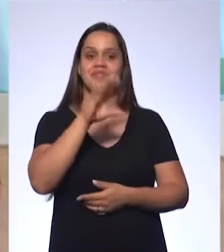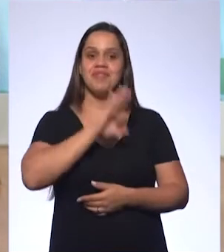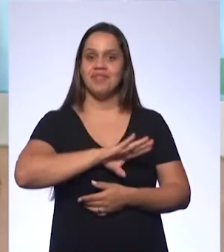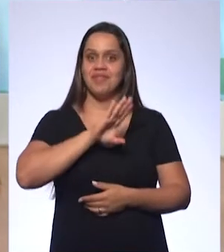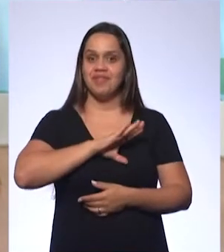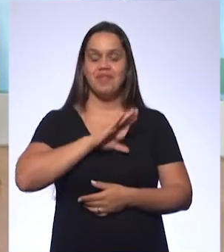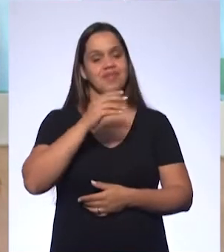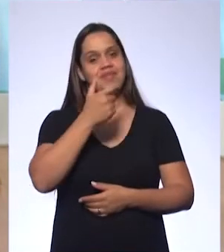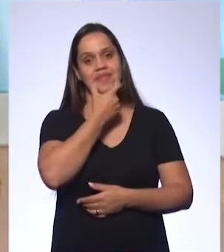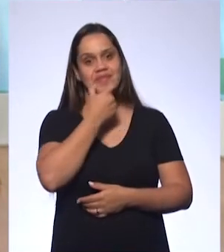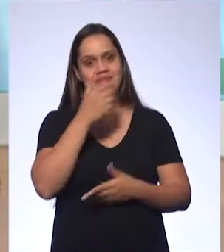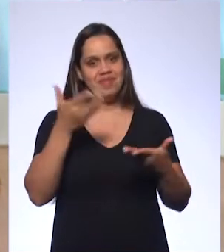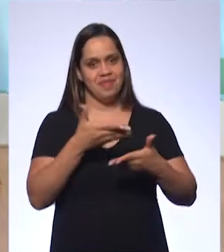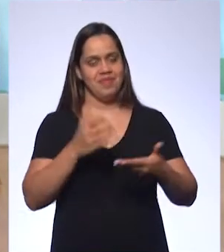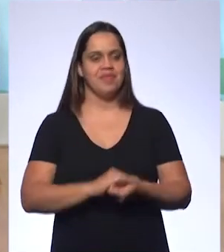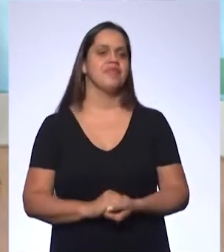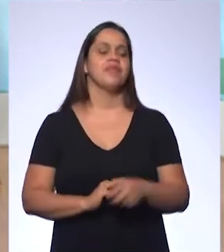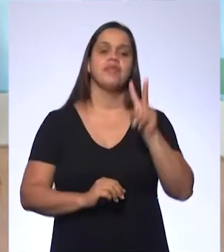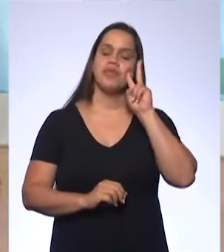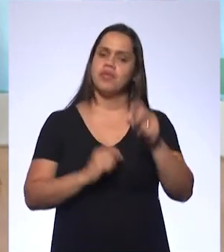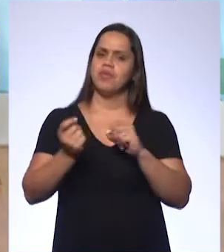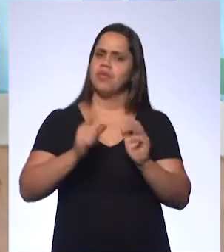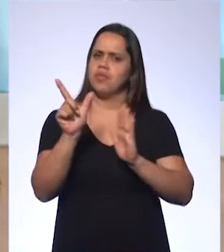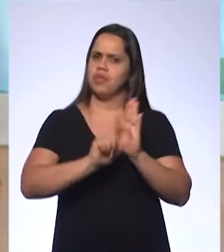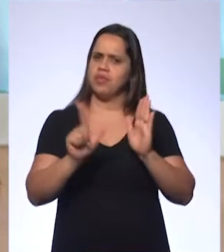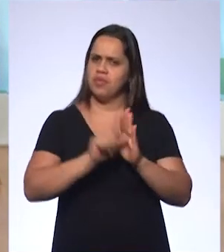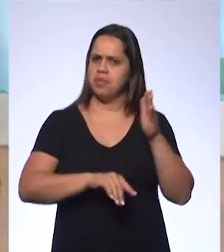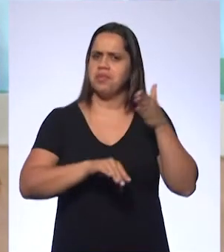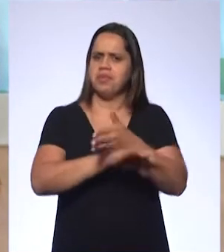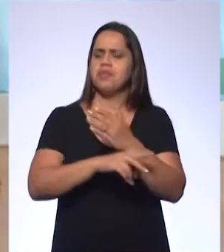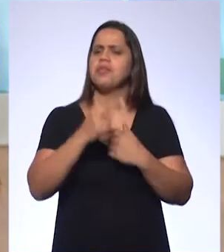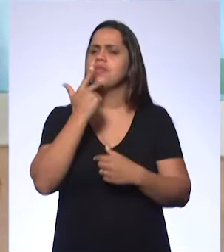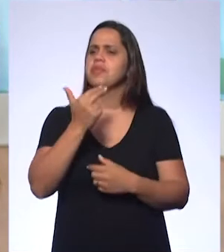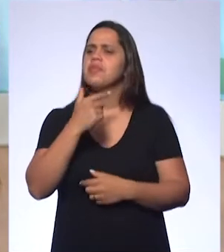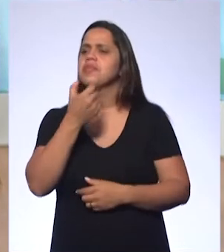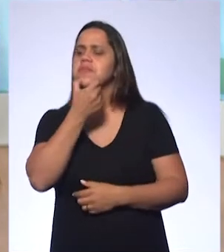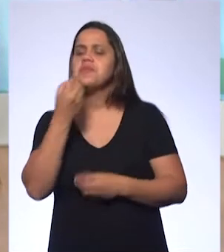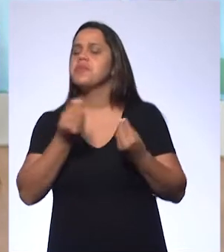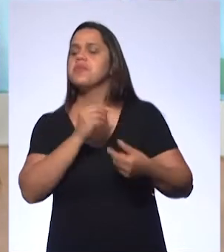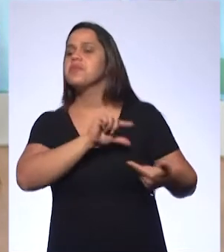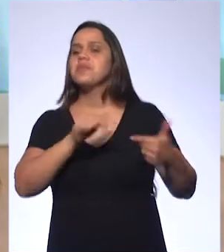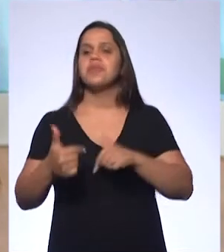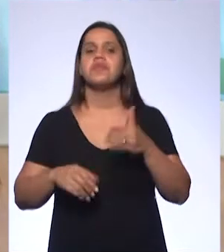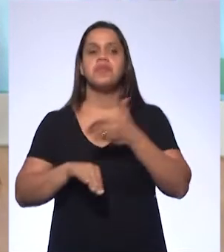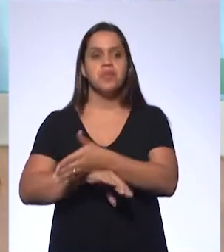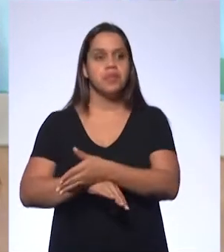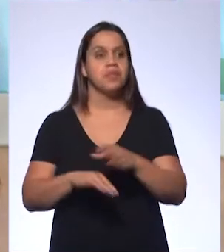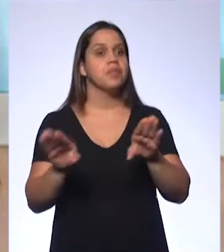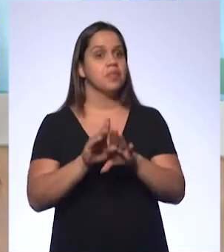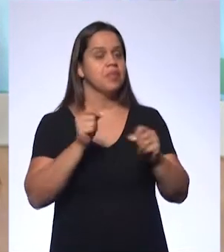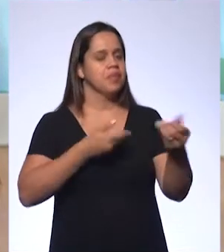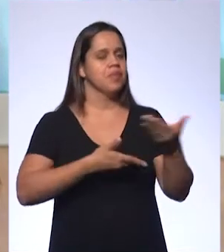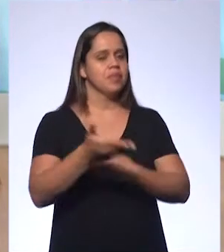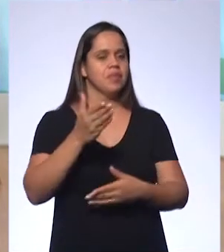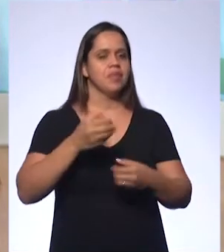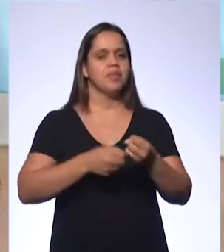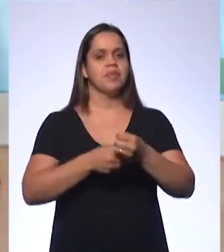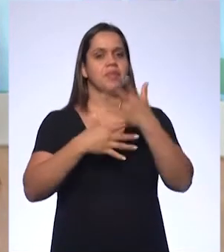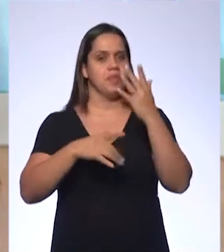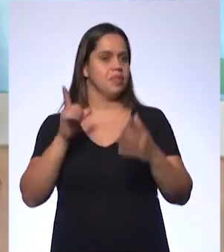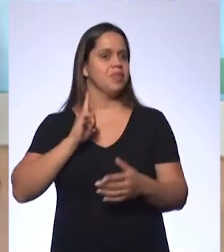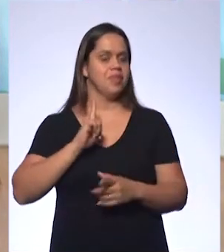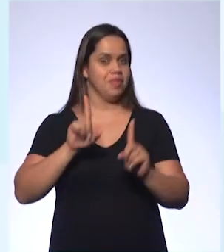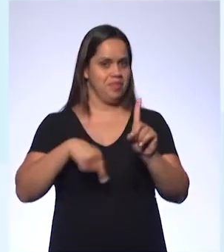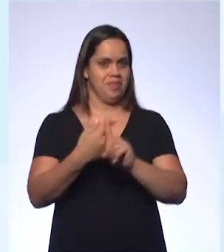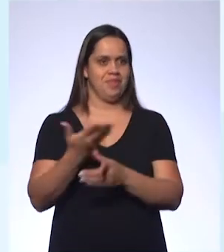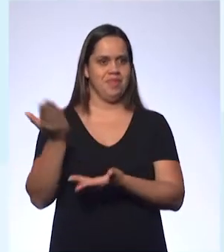então, né, como que a literatura entrou na língua inglesa, como que esse modernismo entrou aí, tá? E interação pelo chat, nós temos aí mais